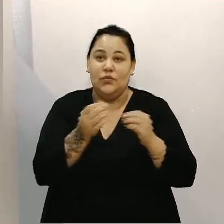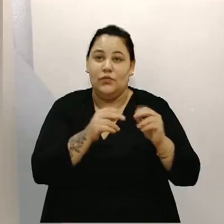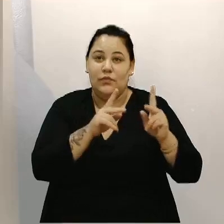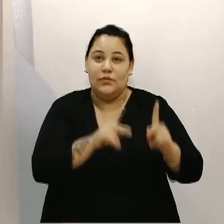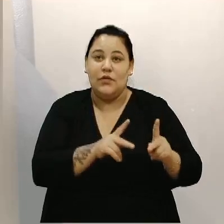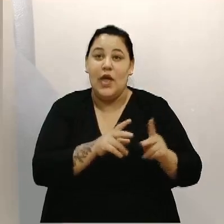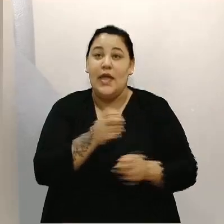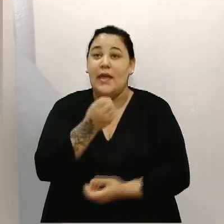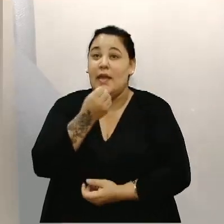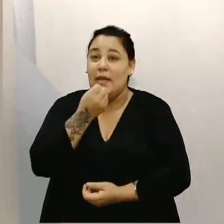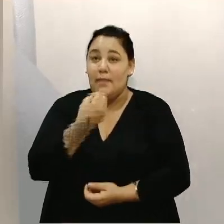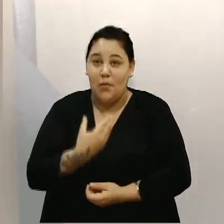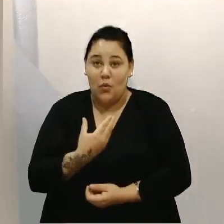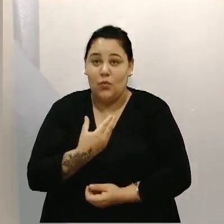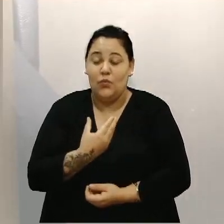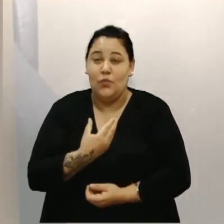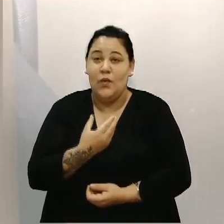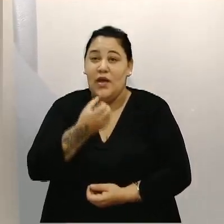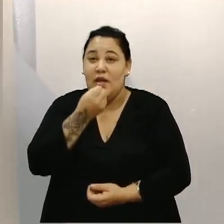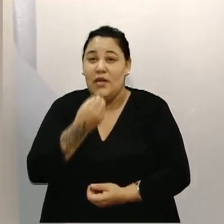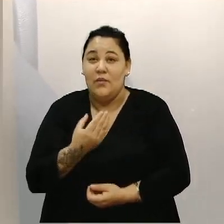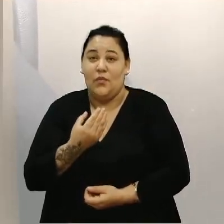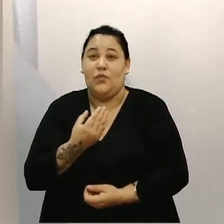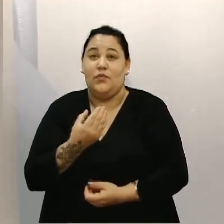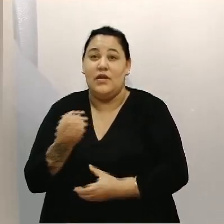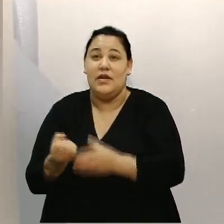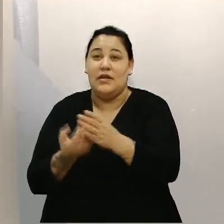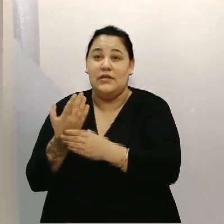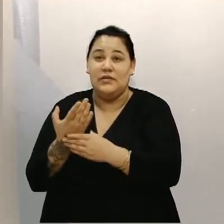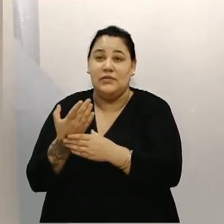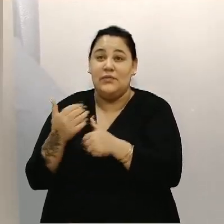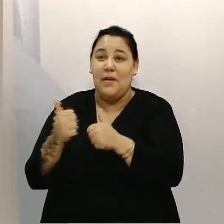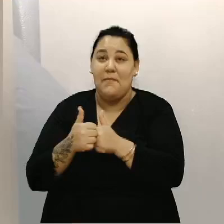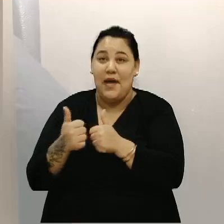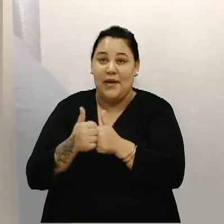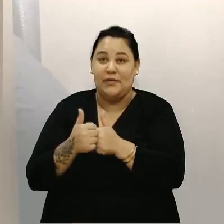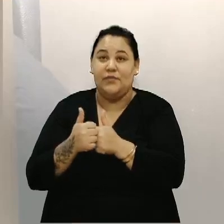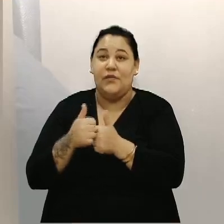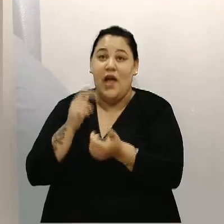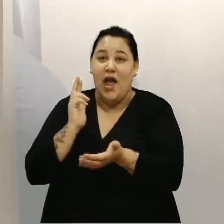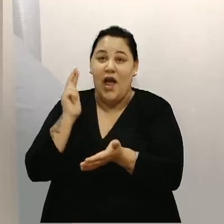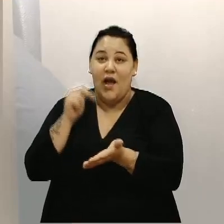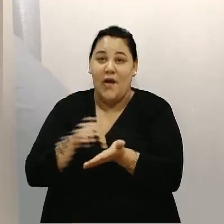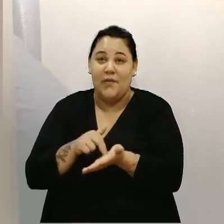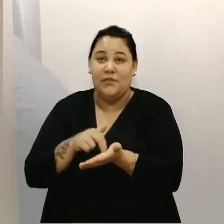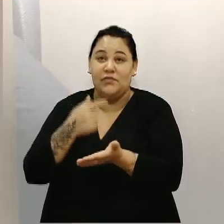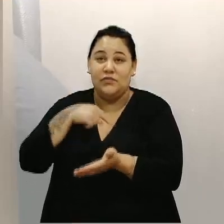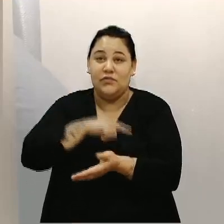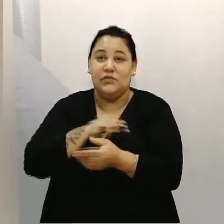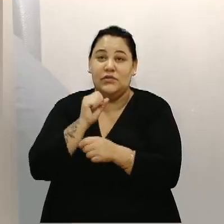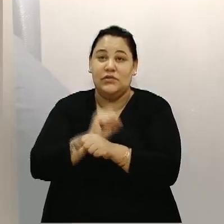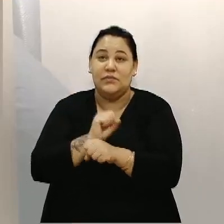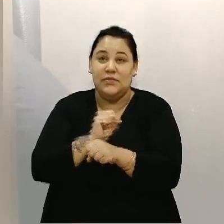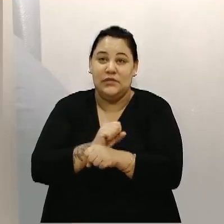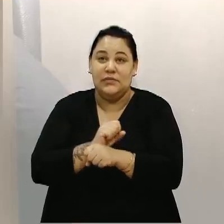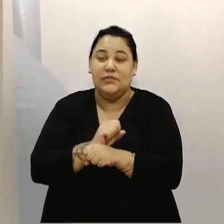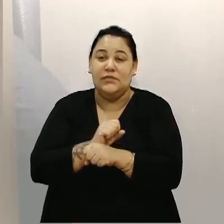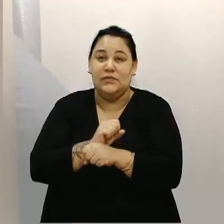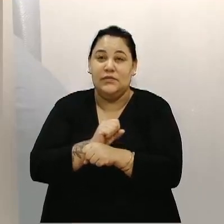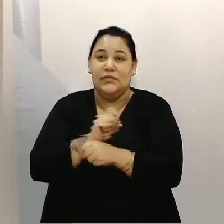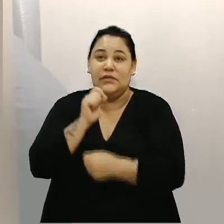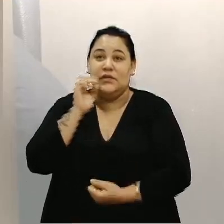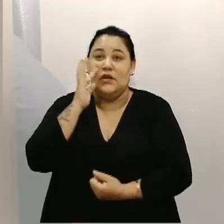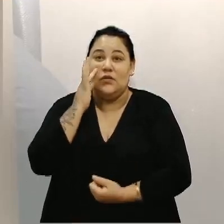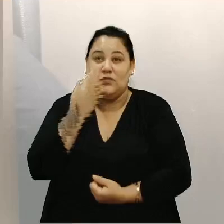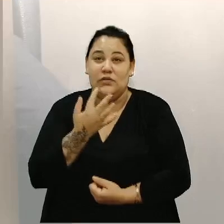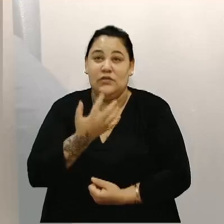o anúncio da criação está tão próximo, está tão real, e esperamos que realmente aconteça da